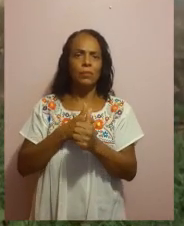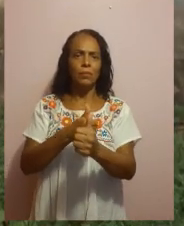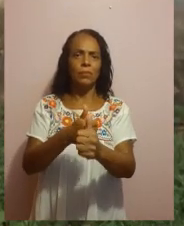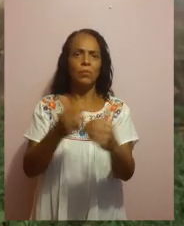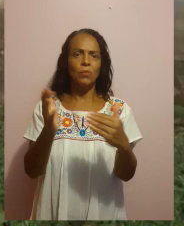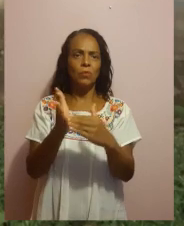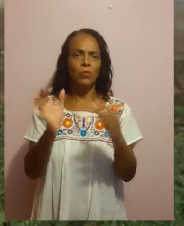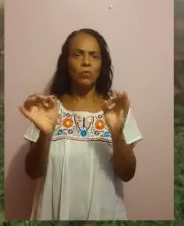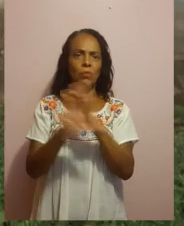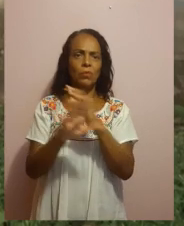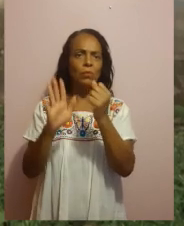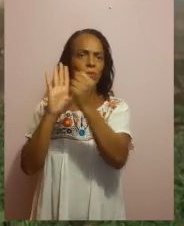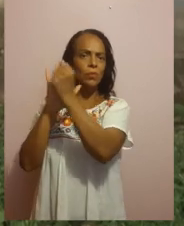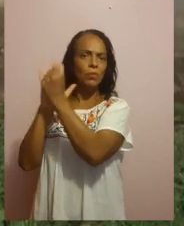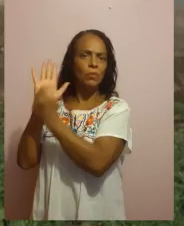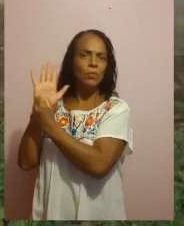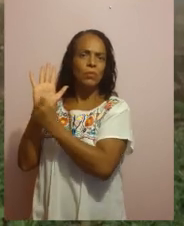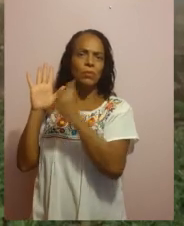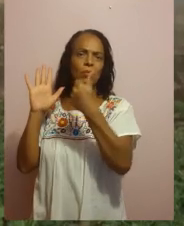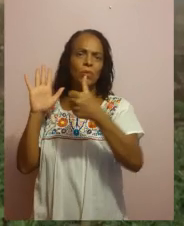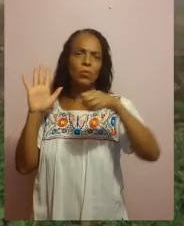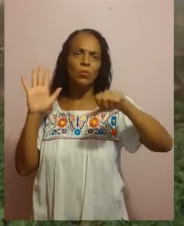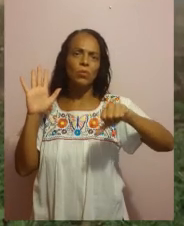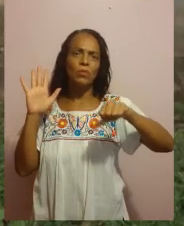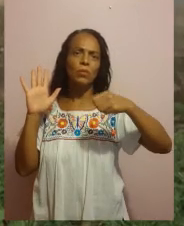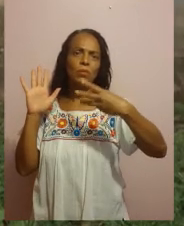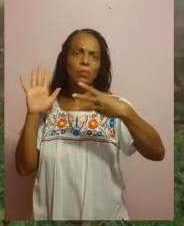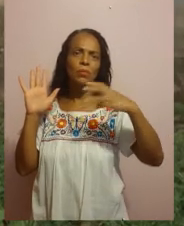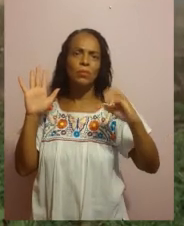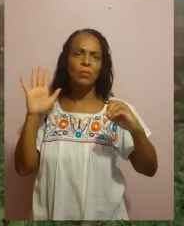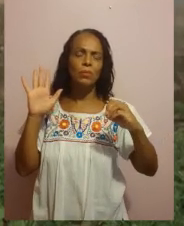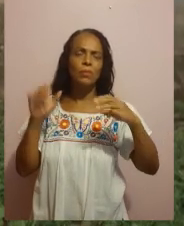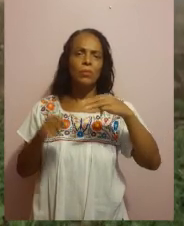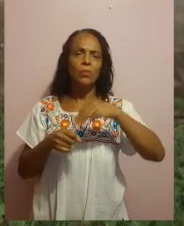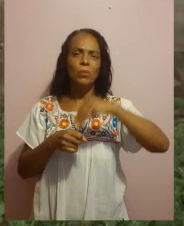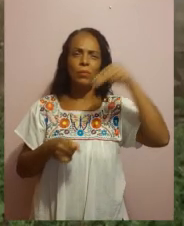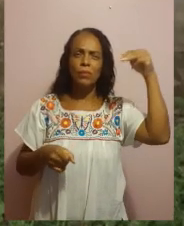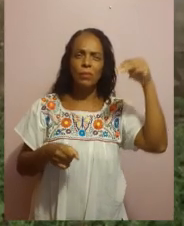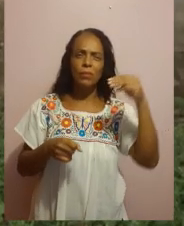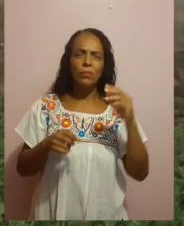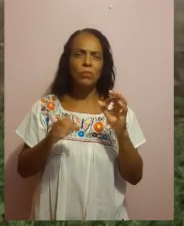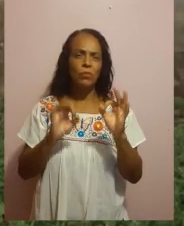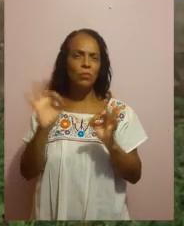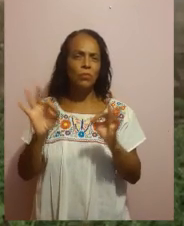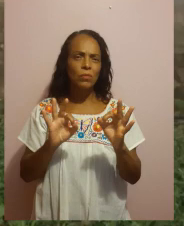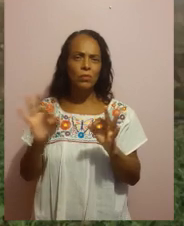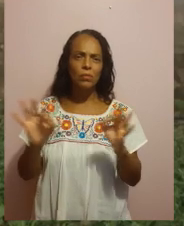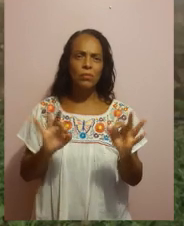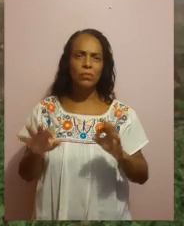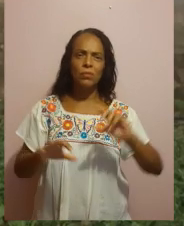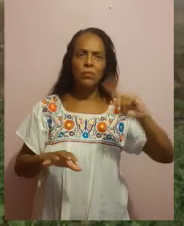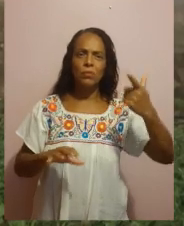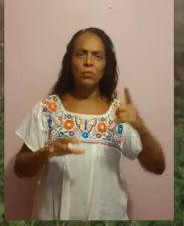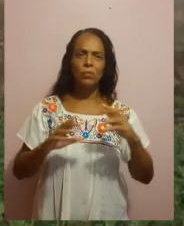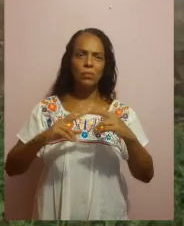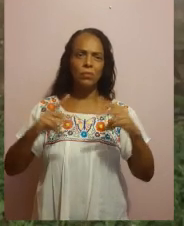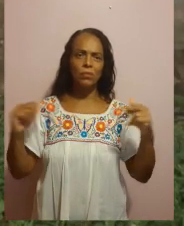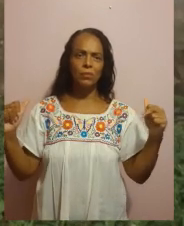de 30. Aí o mestre então foi formulando outras